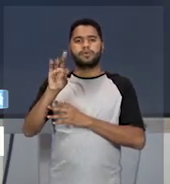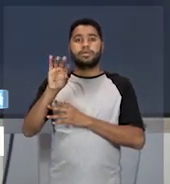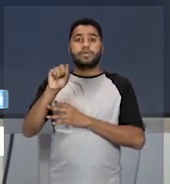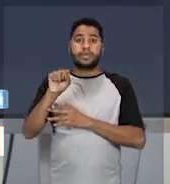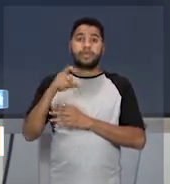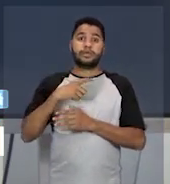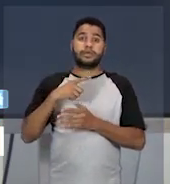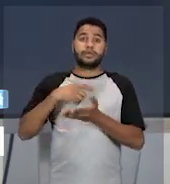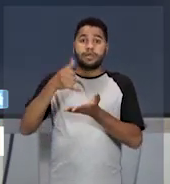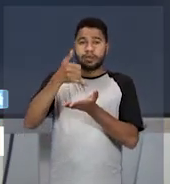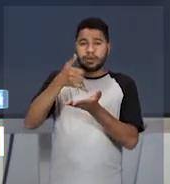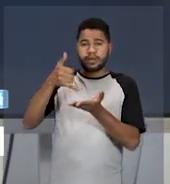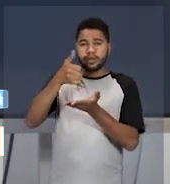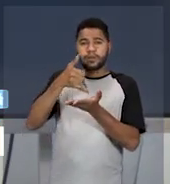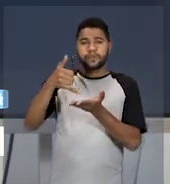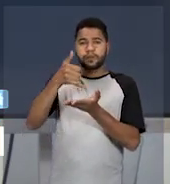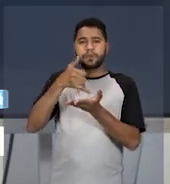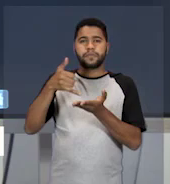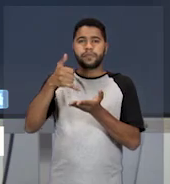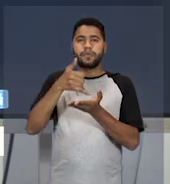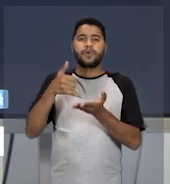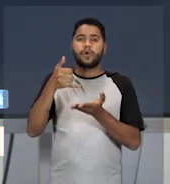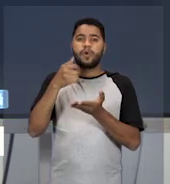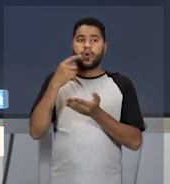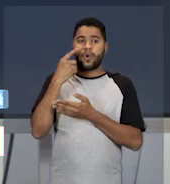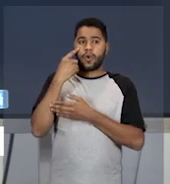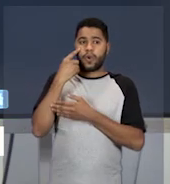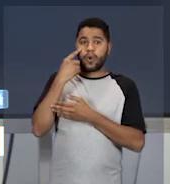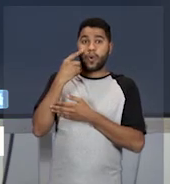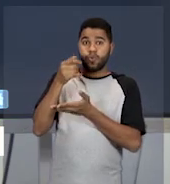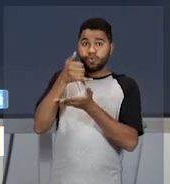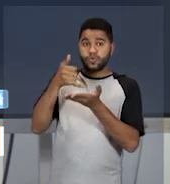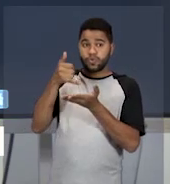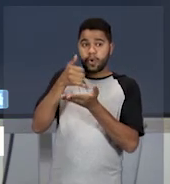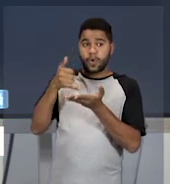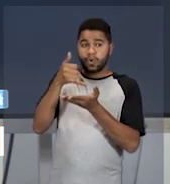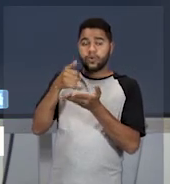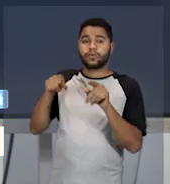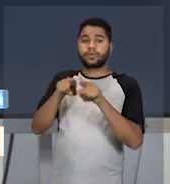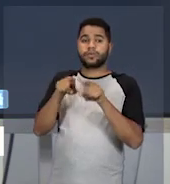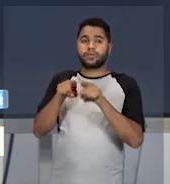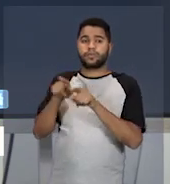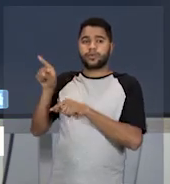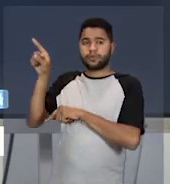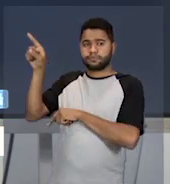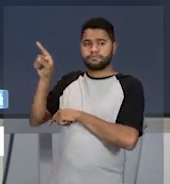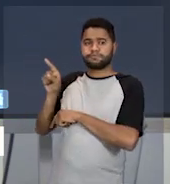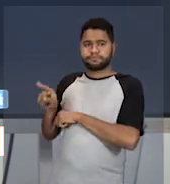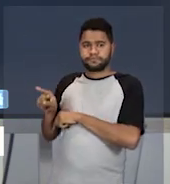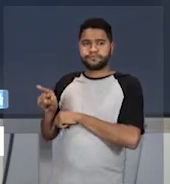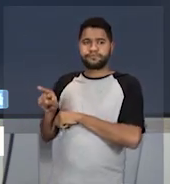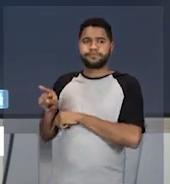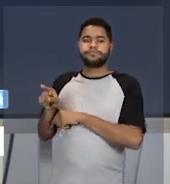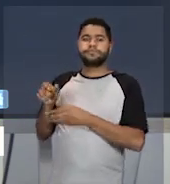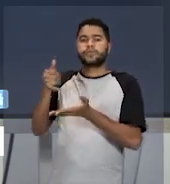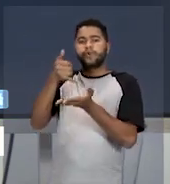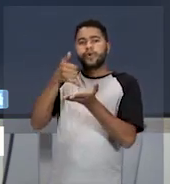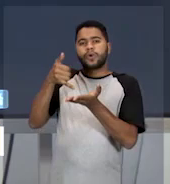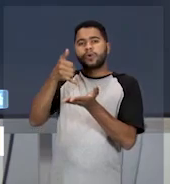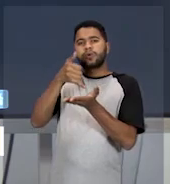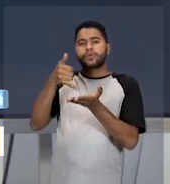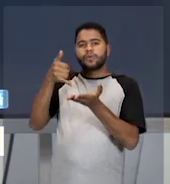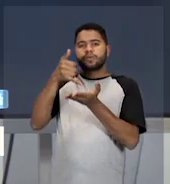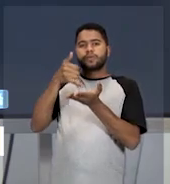as gorduras. Ó, os óleos e as gorduras. Os óleos, né,